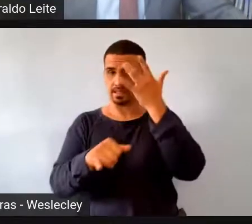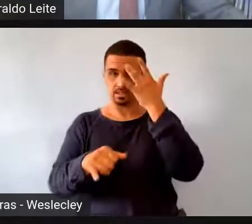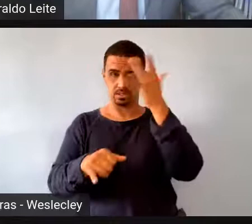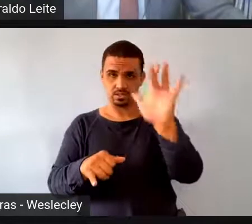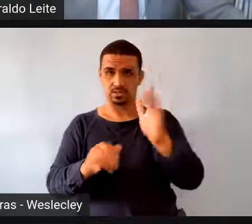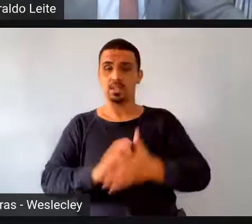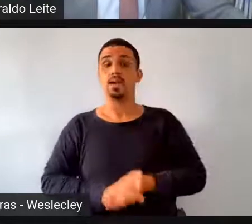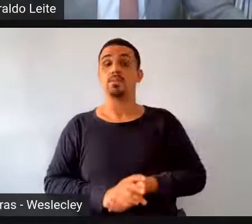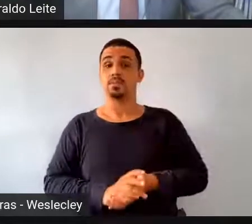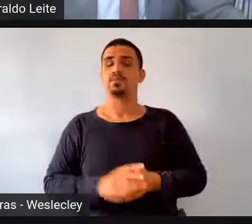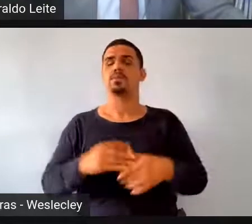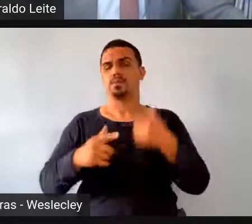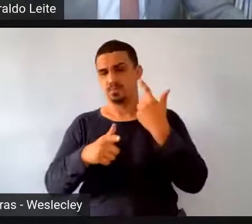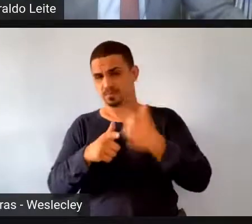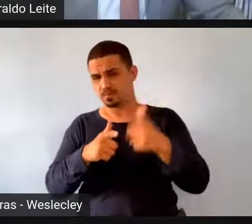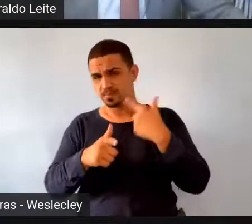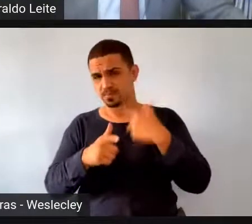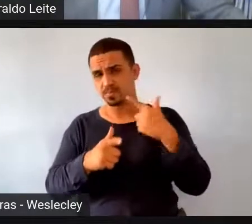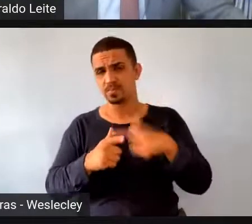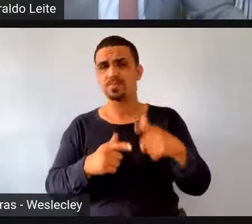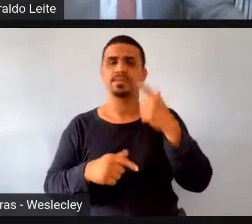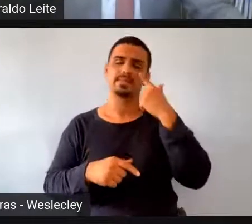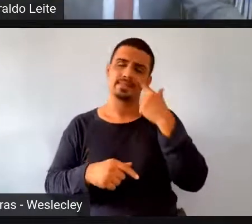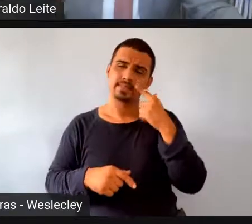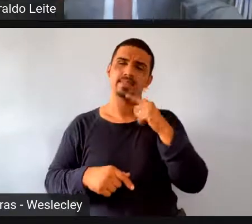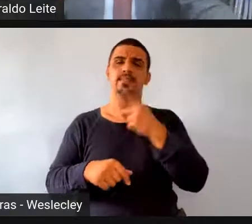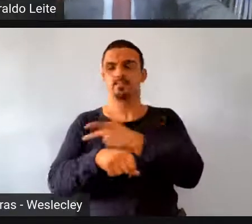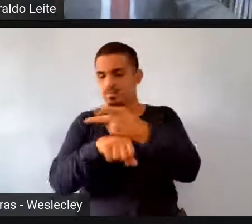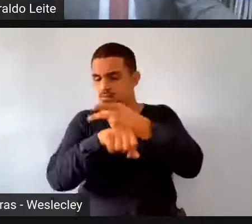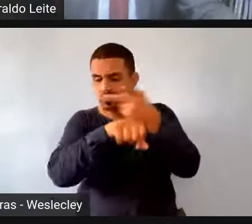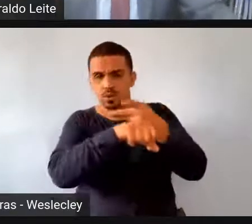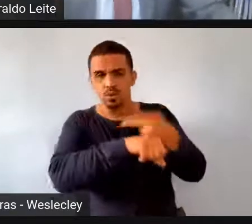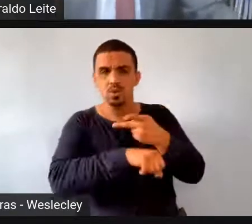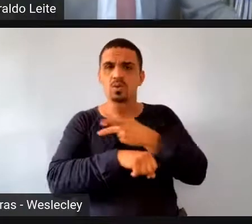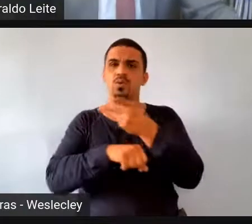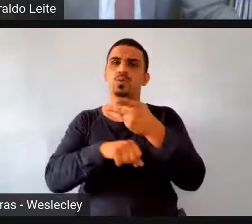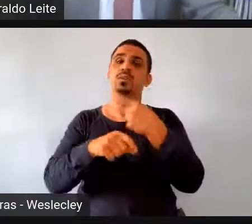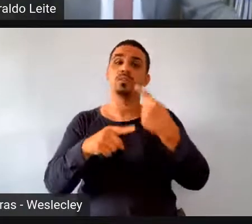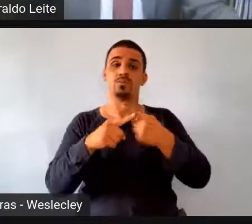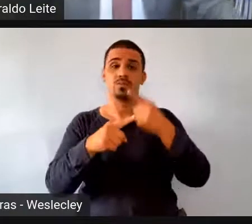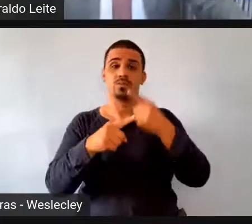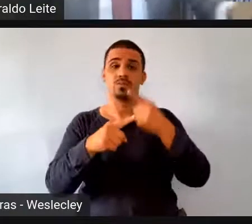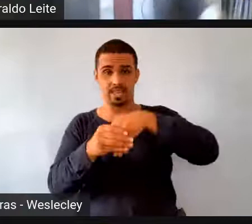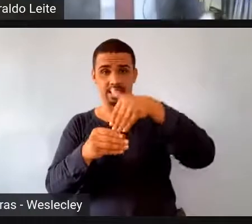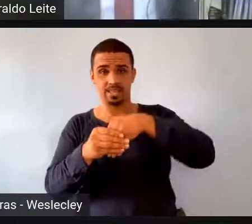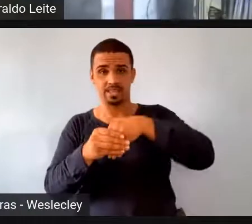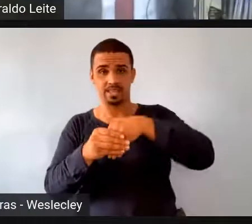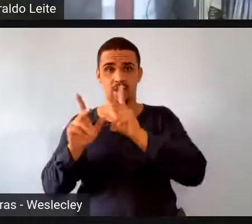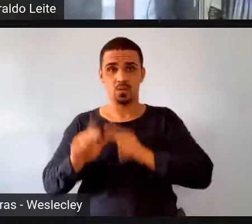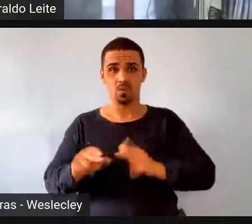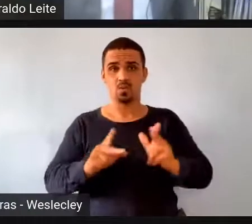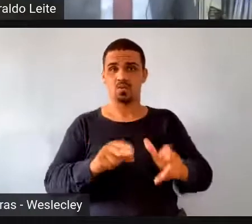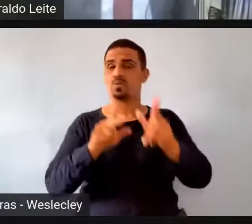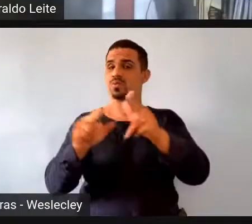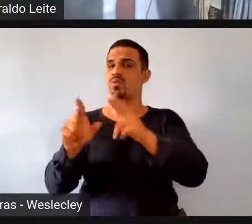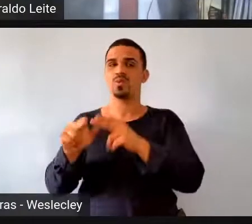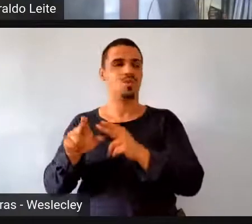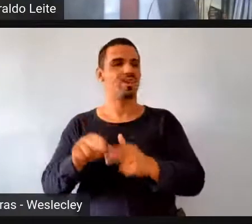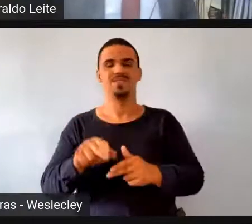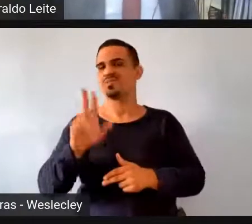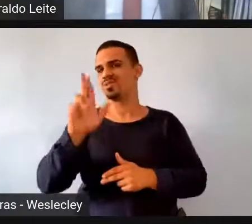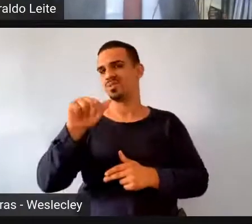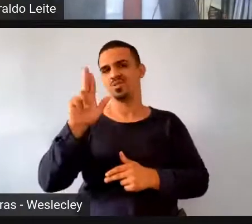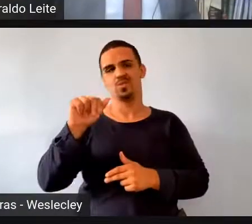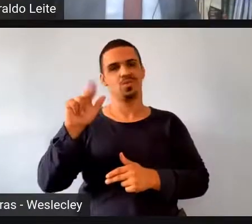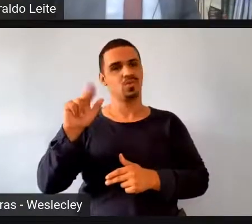desse mapeamento é que a gente está sempre correndo atrás, porque uma eleição nunca é igual à anterior. Você está sempre com uma ferramenta nova e uma